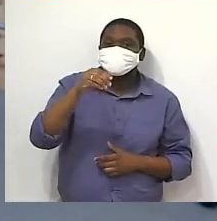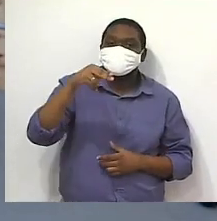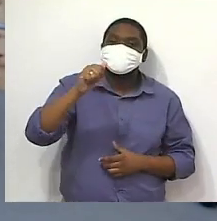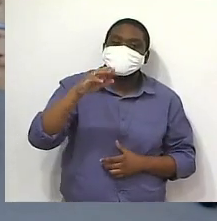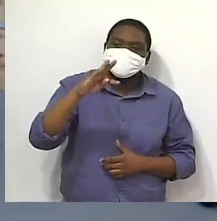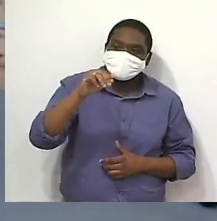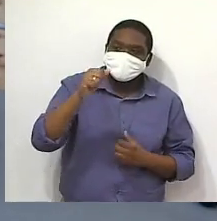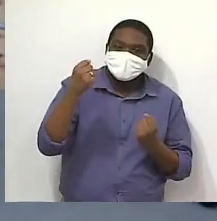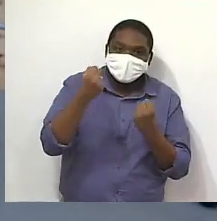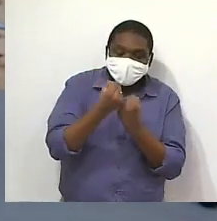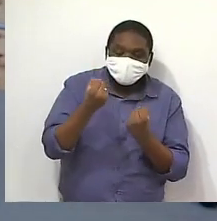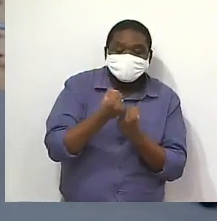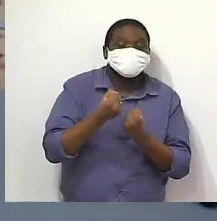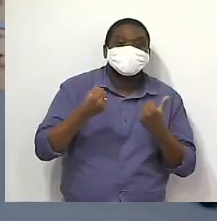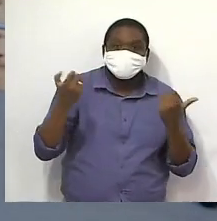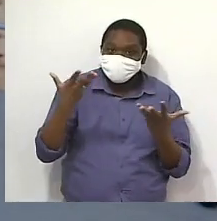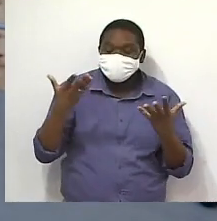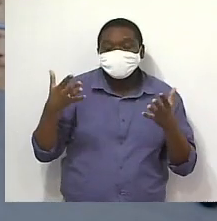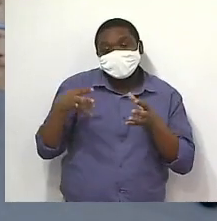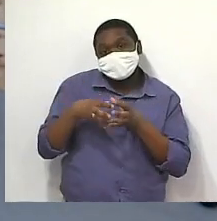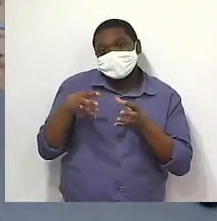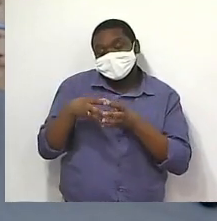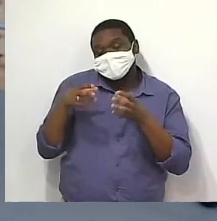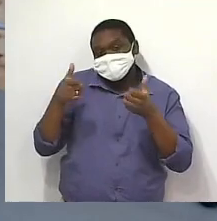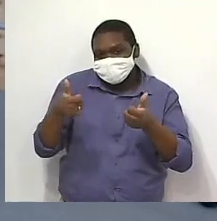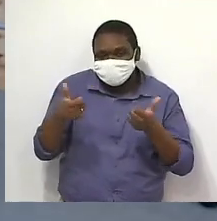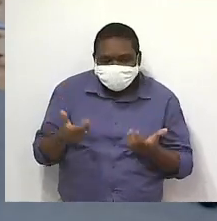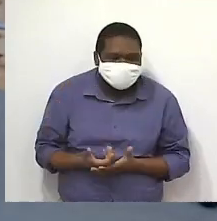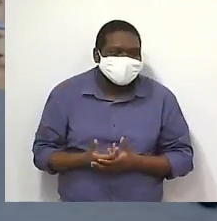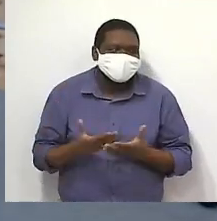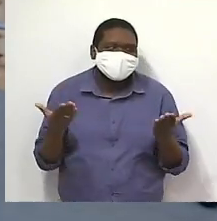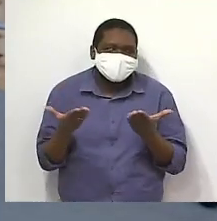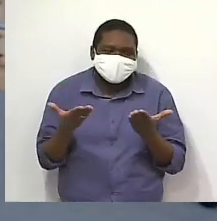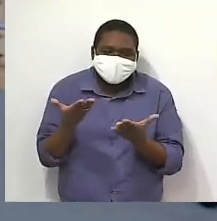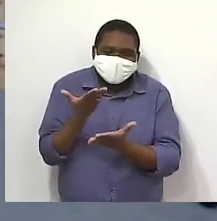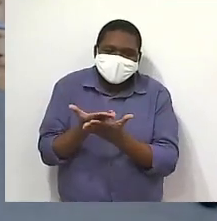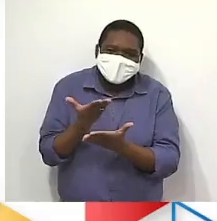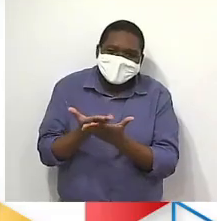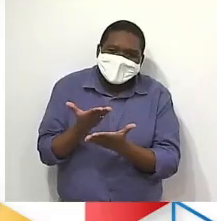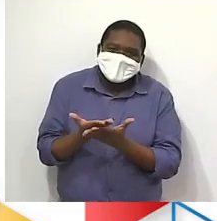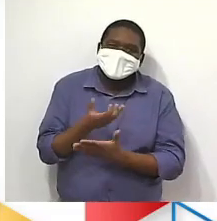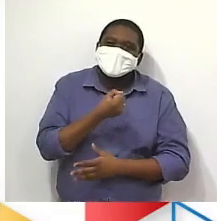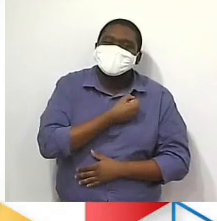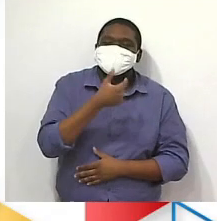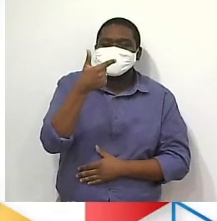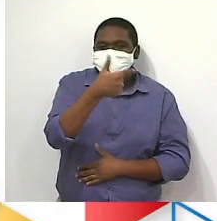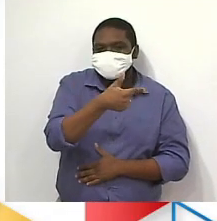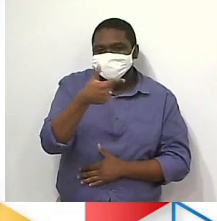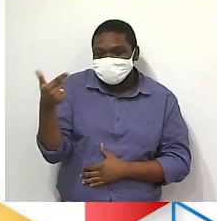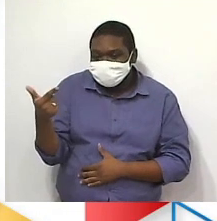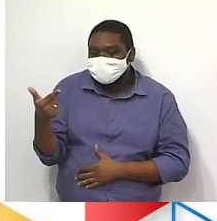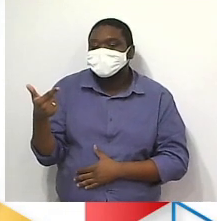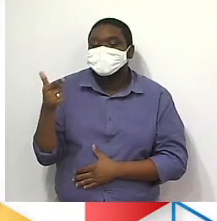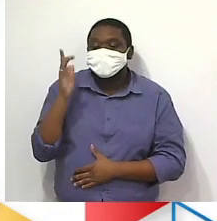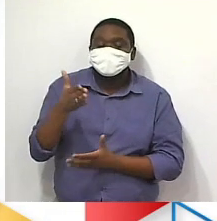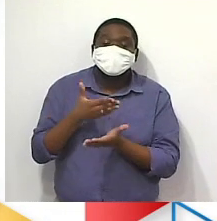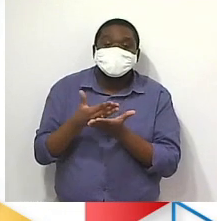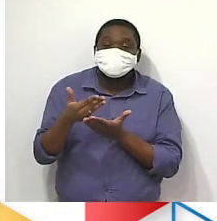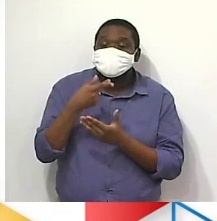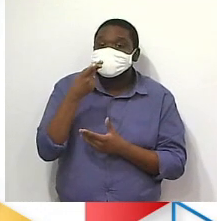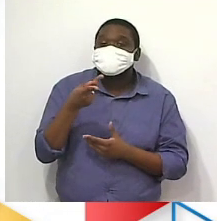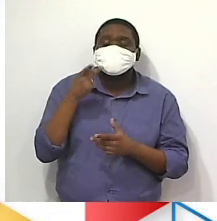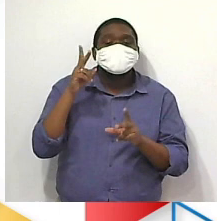equipe fechada com você, tá bom? Vamos para nossa videoaula hoje, Manuel. Número 22 já vai começando a falar